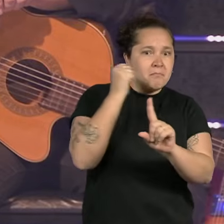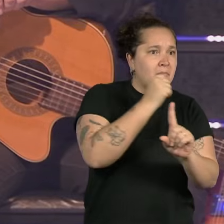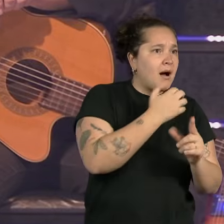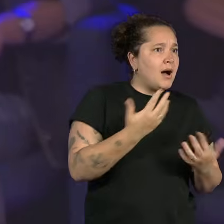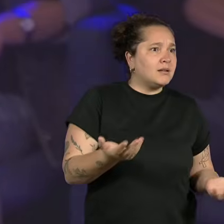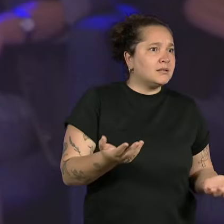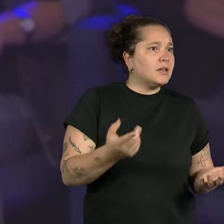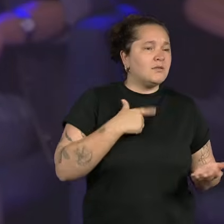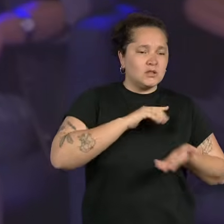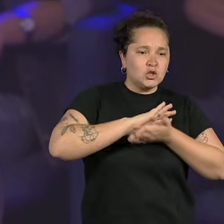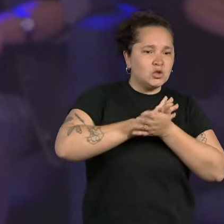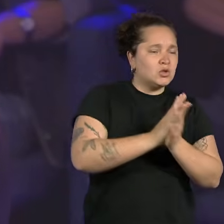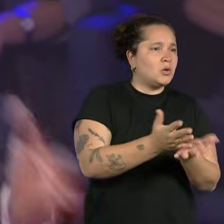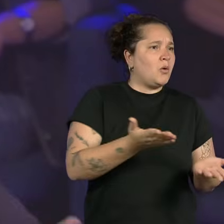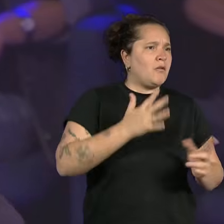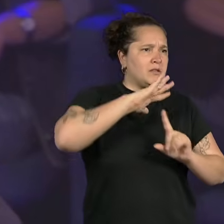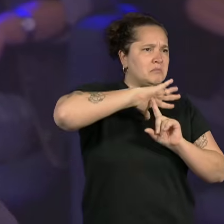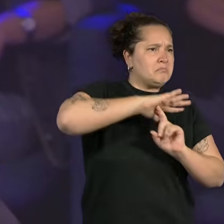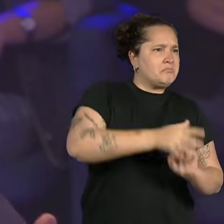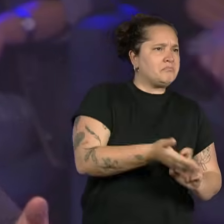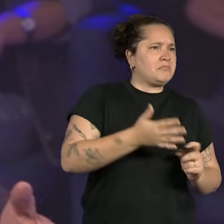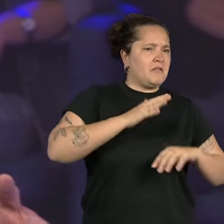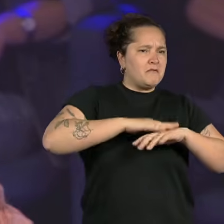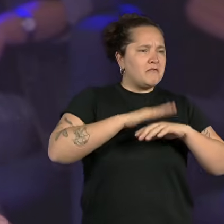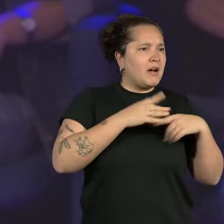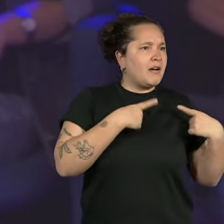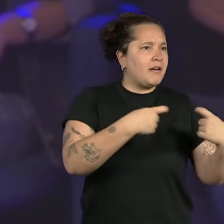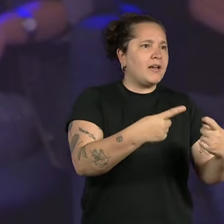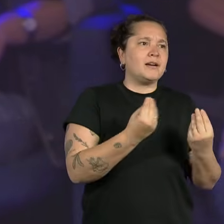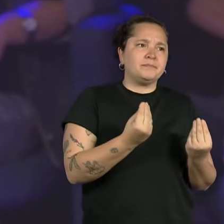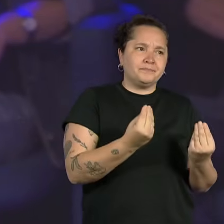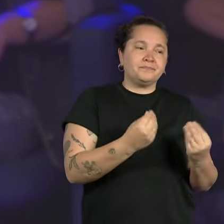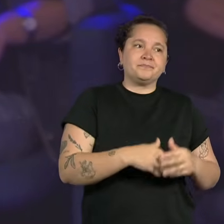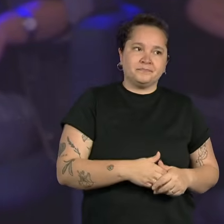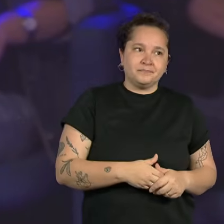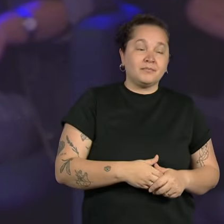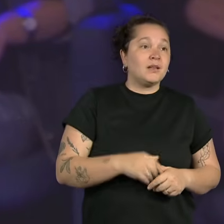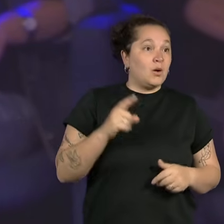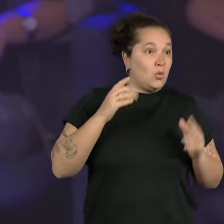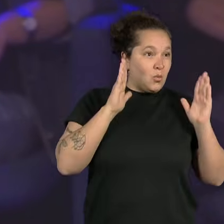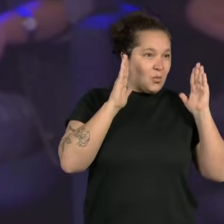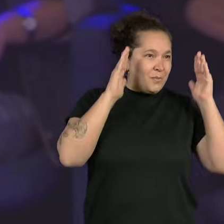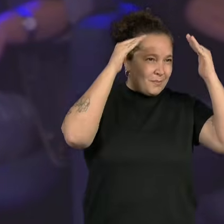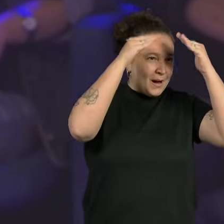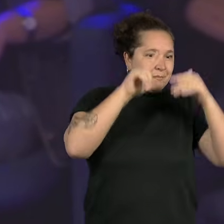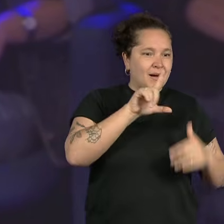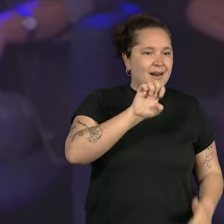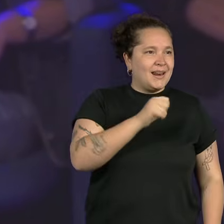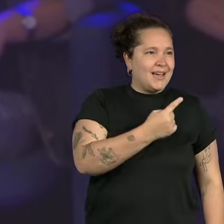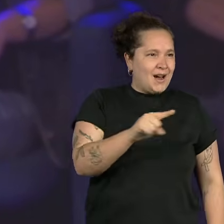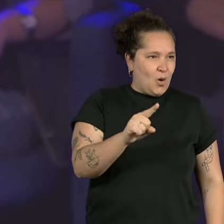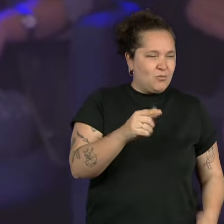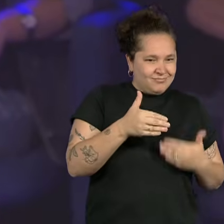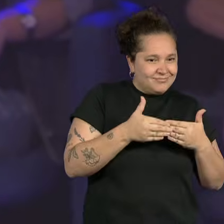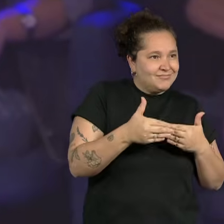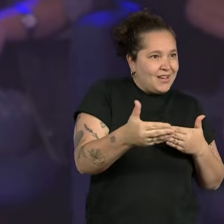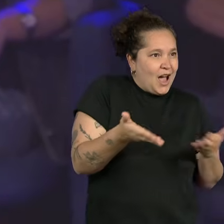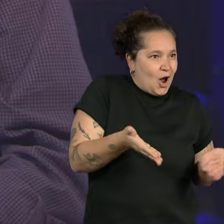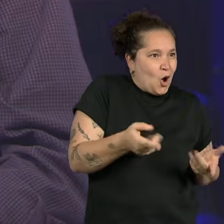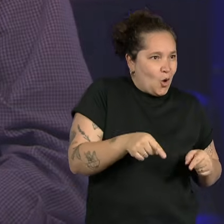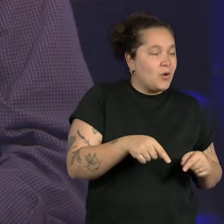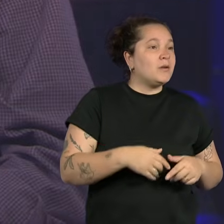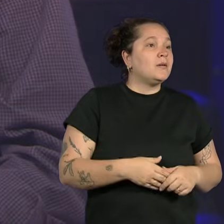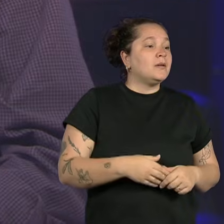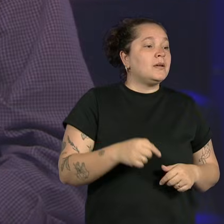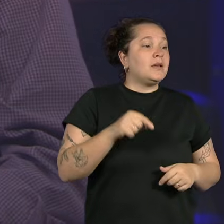destrói, você pisa, você faz guerra. Aliás, o Papa, né, o Leão agora, que era, assim,